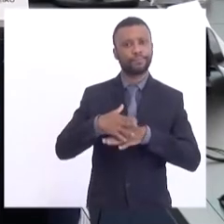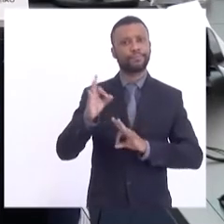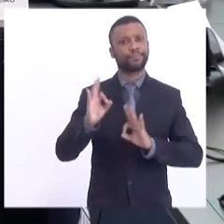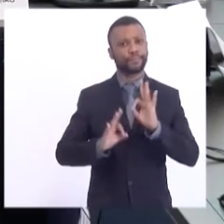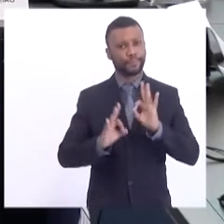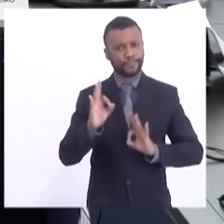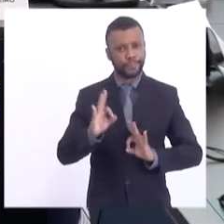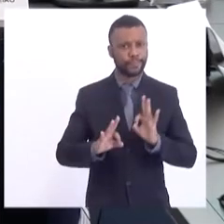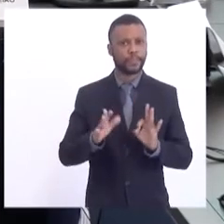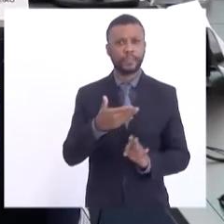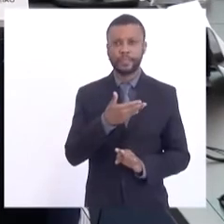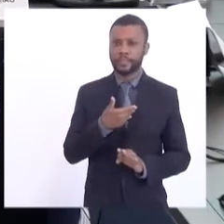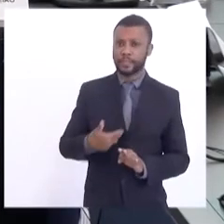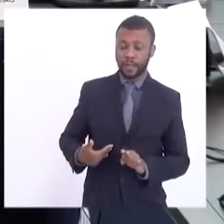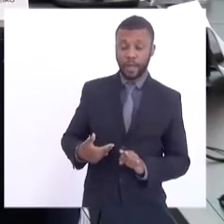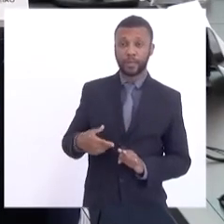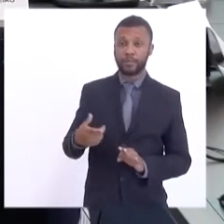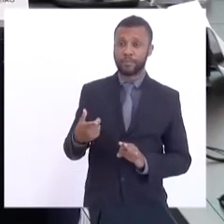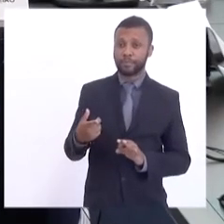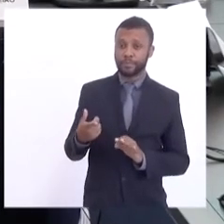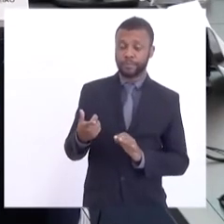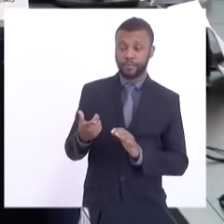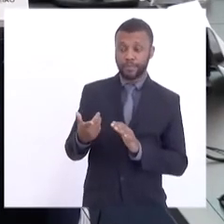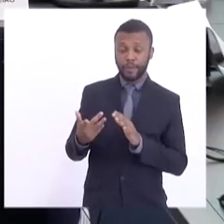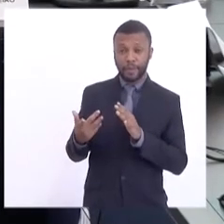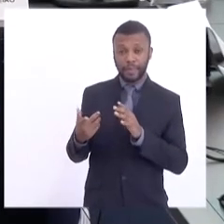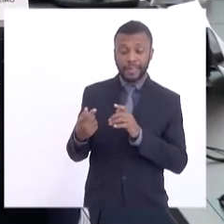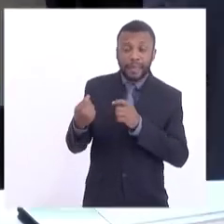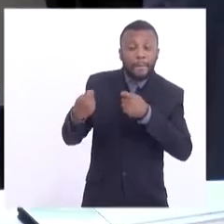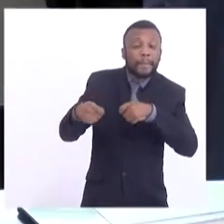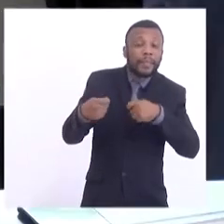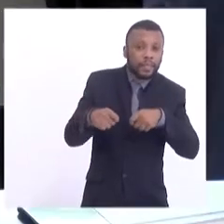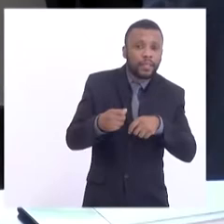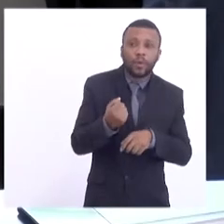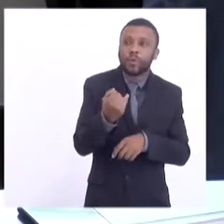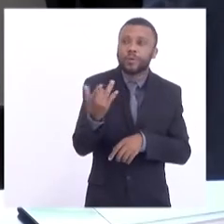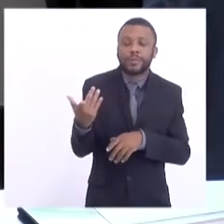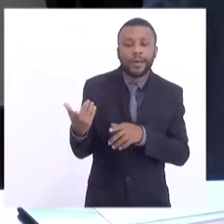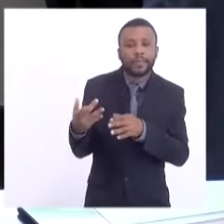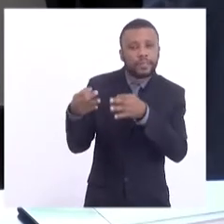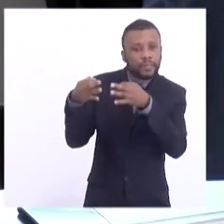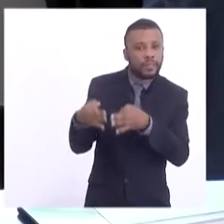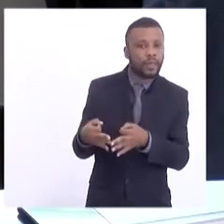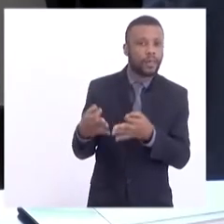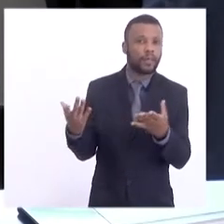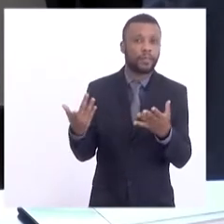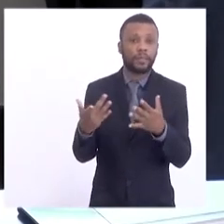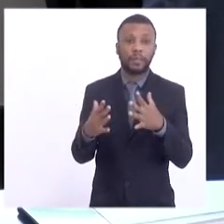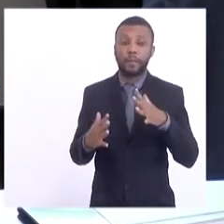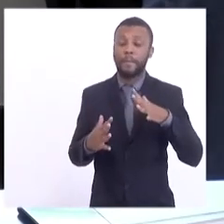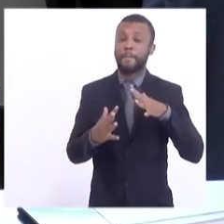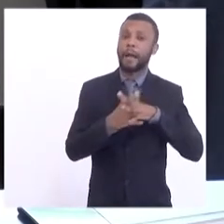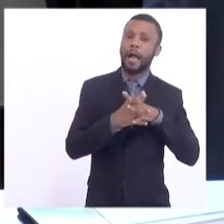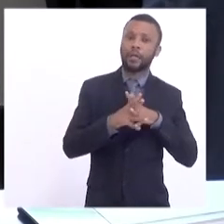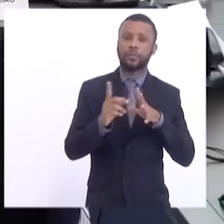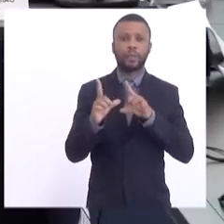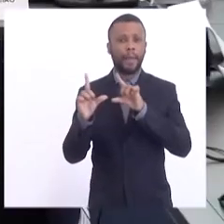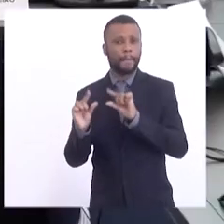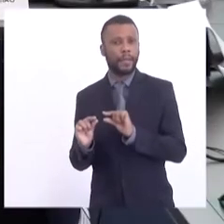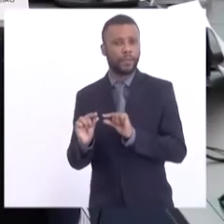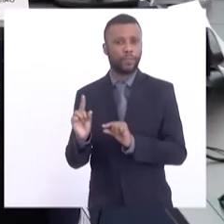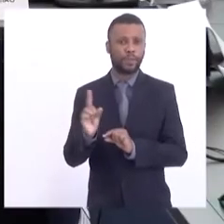de estado necessário nem baixo em mim porque se não sabe esses ordenadores de